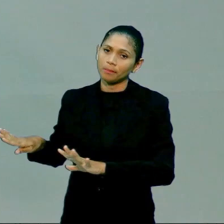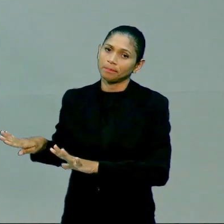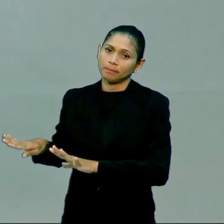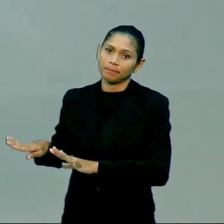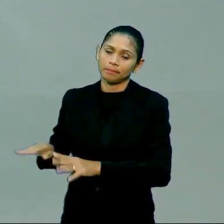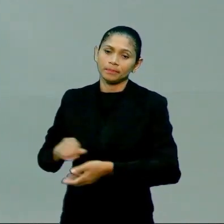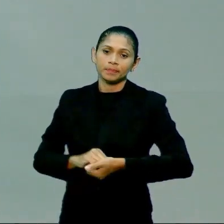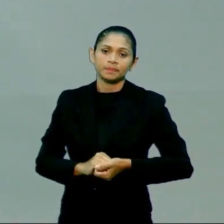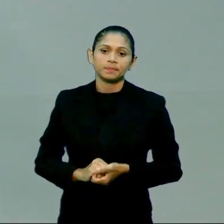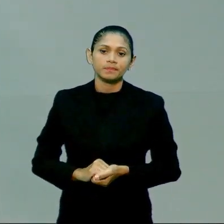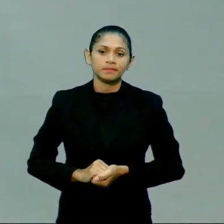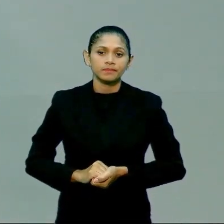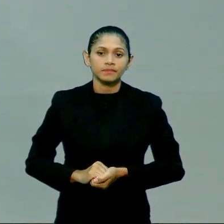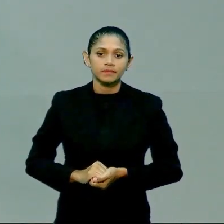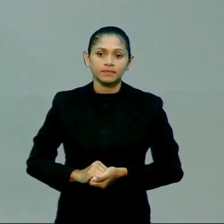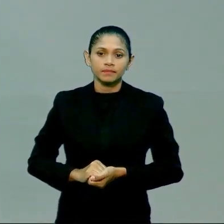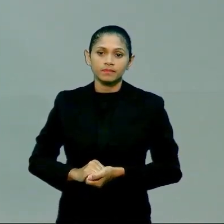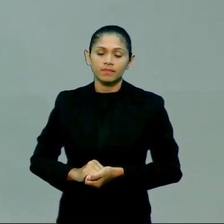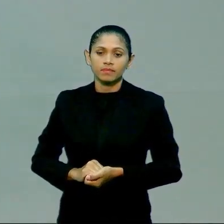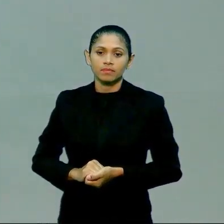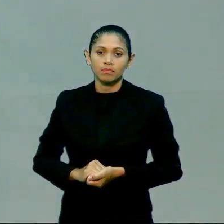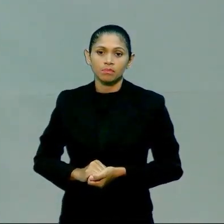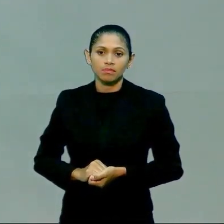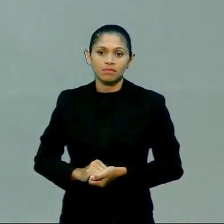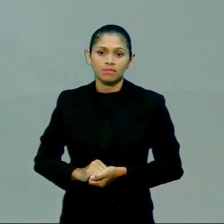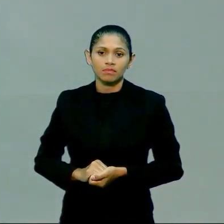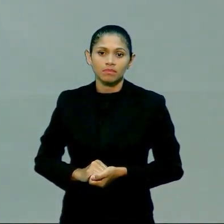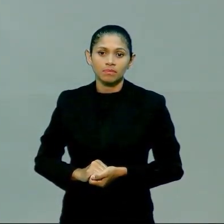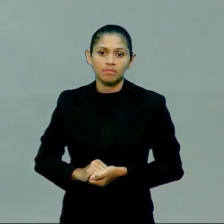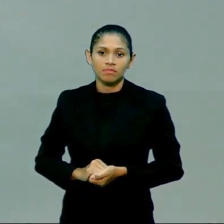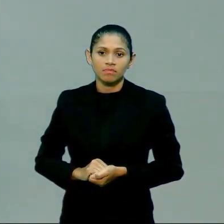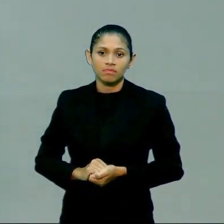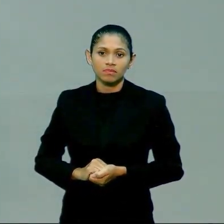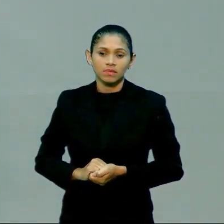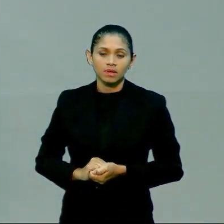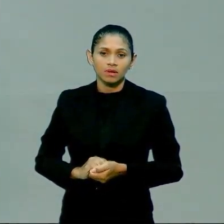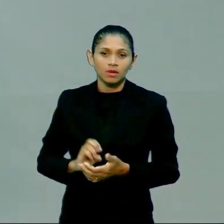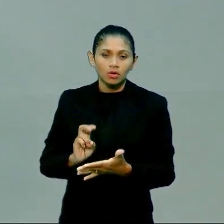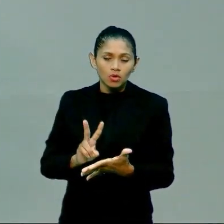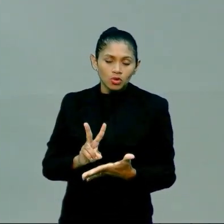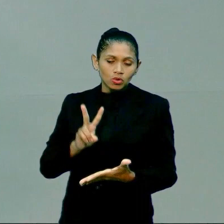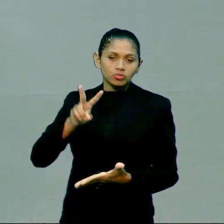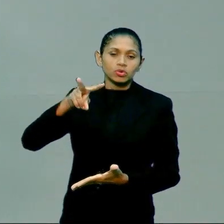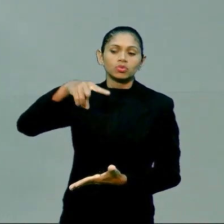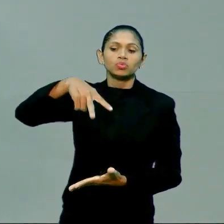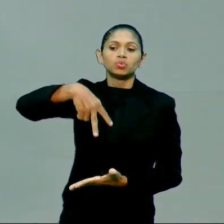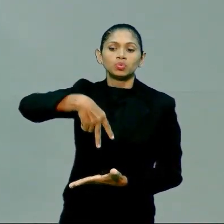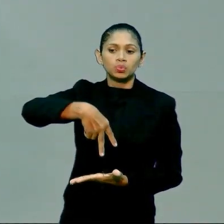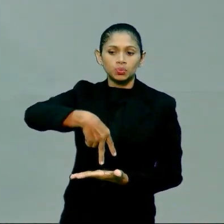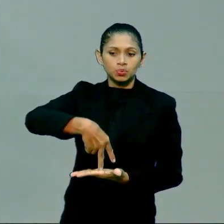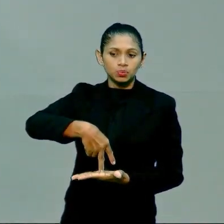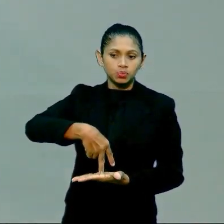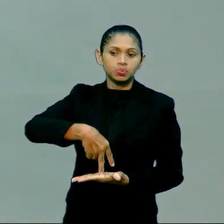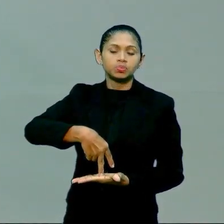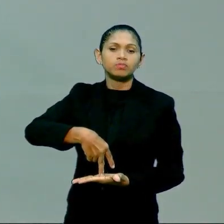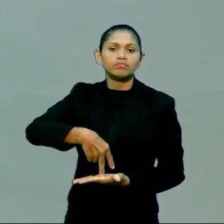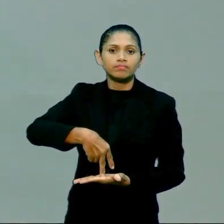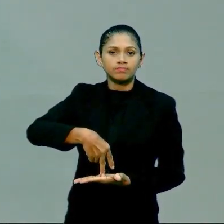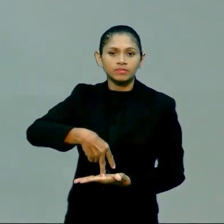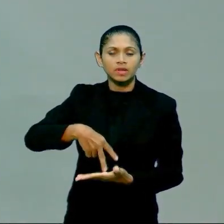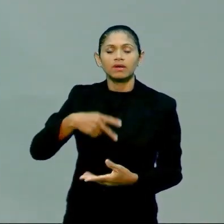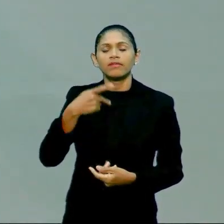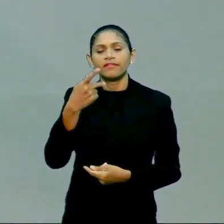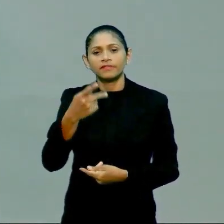como todas as tardes, né? Ou seja, eu estico as pernas aí como todas as tardes. Então ele vai falando,